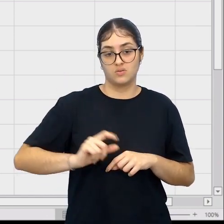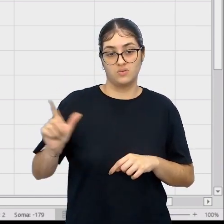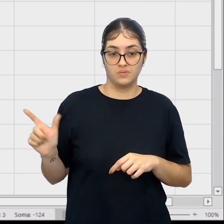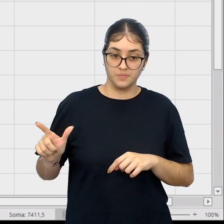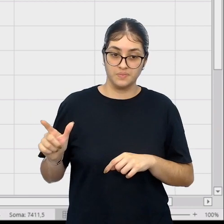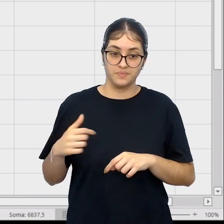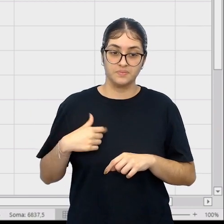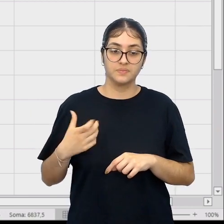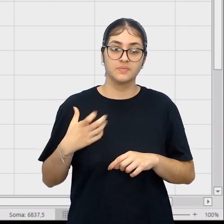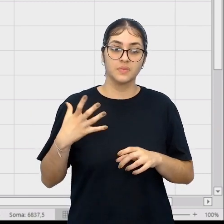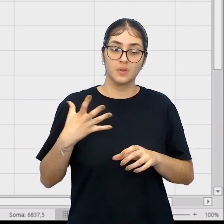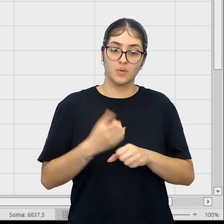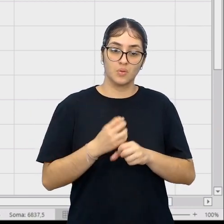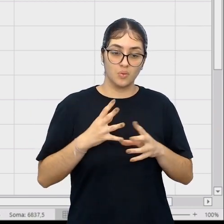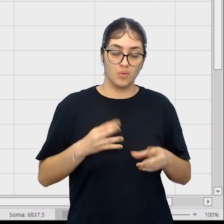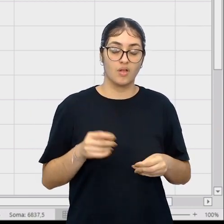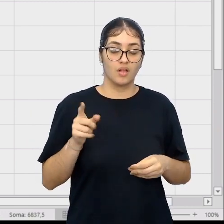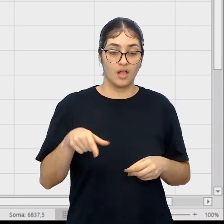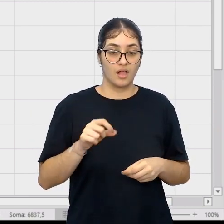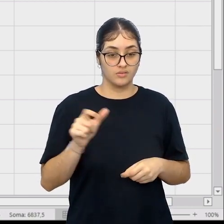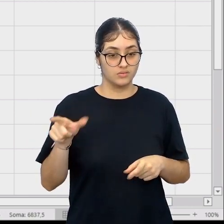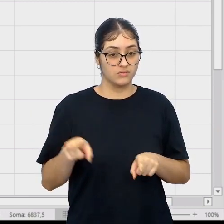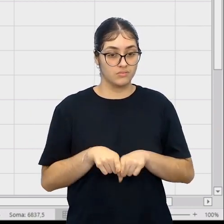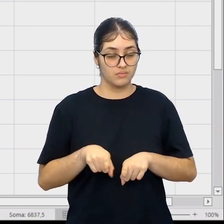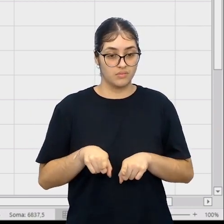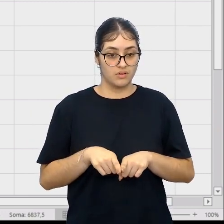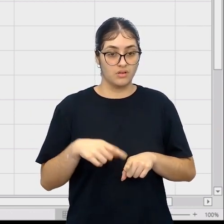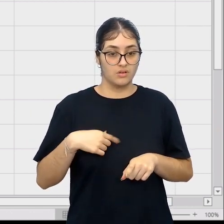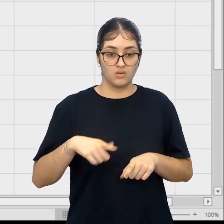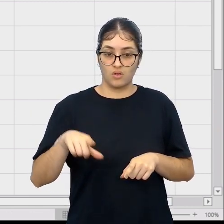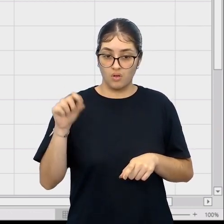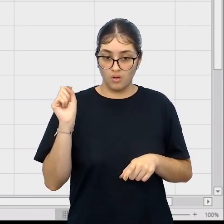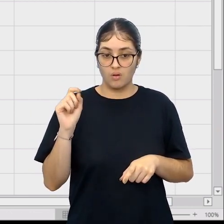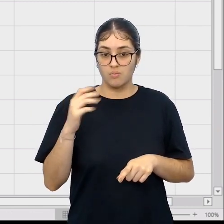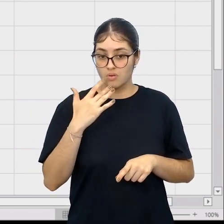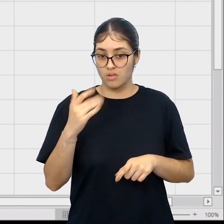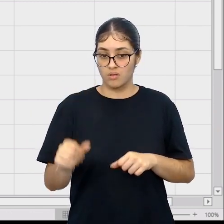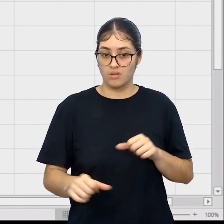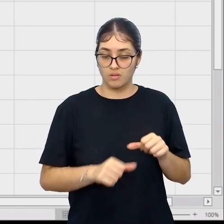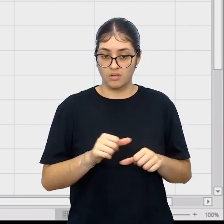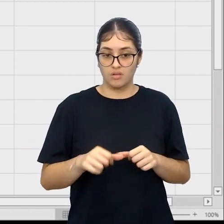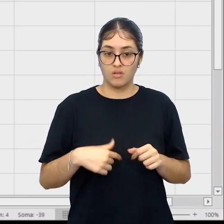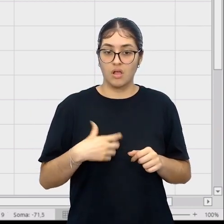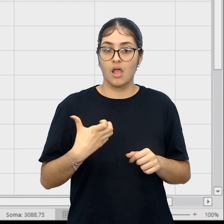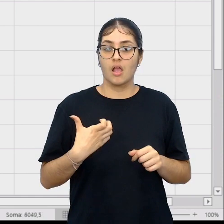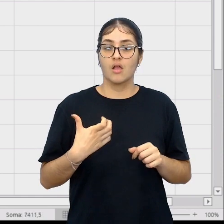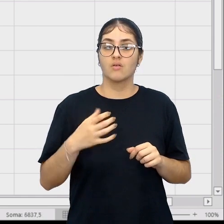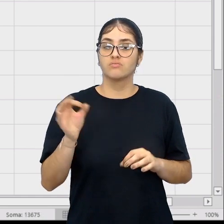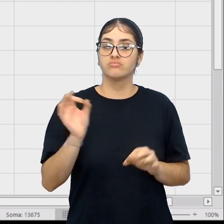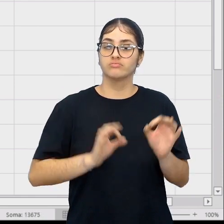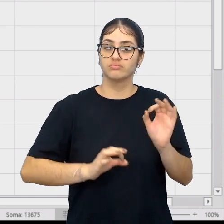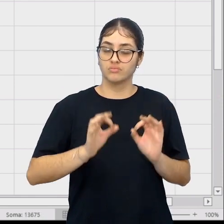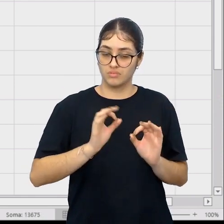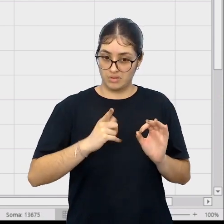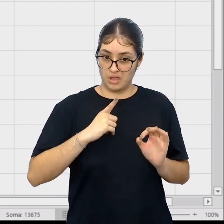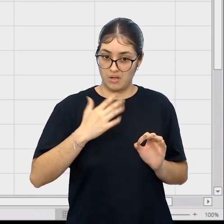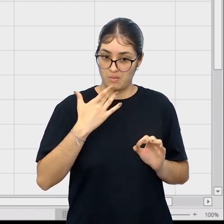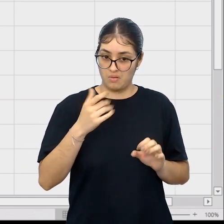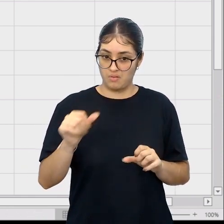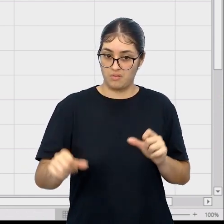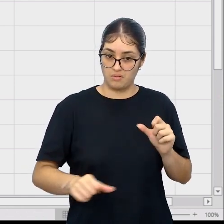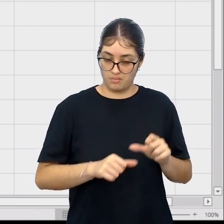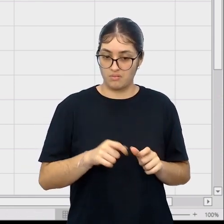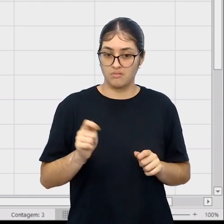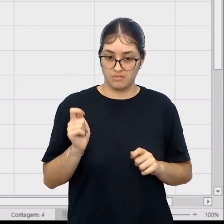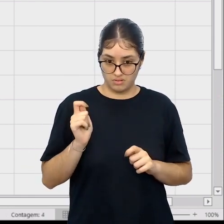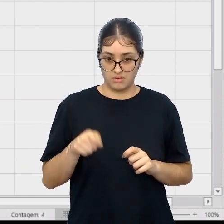Aí eu quero que o total seja azul também, Osmar, posso? Pode. Seleciono, mudo a cor. Osmar, eu quero mudar o fundo. Eu posso pintar a parte de trás da minha tabela?